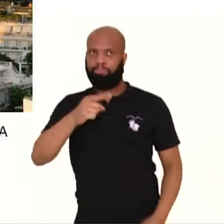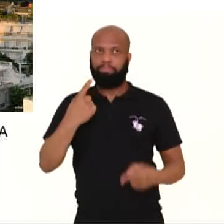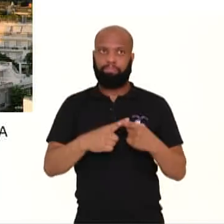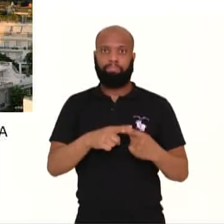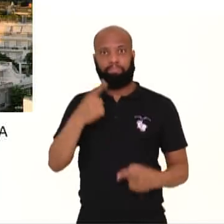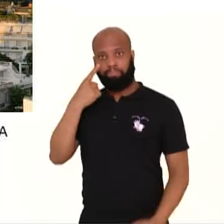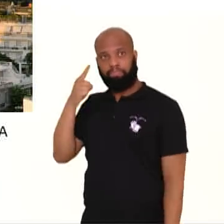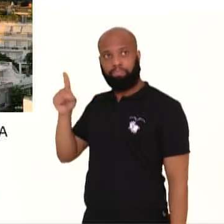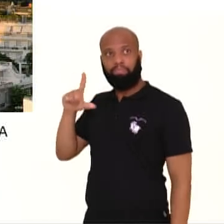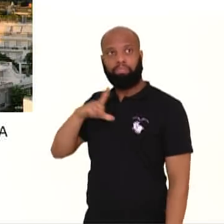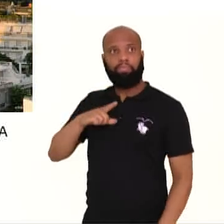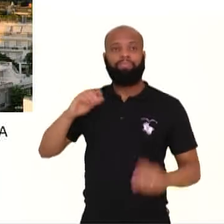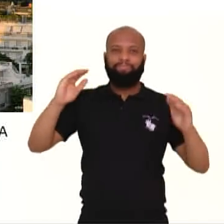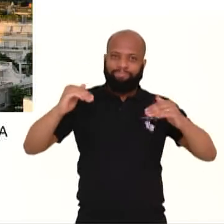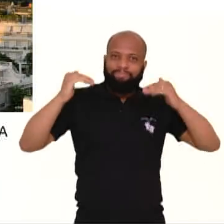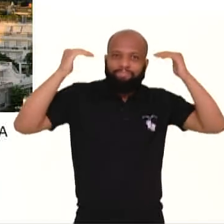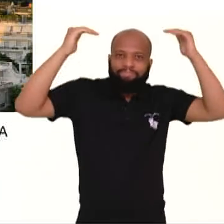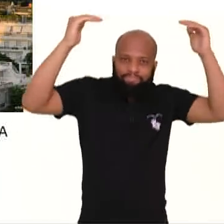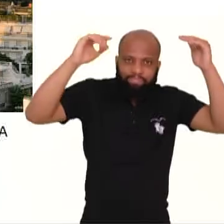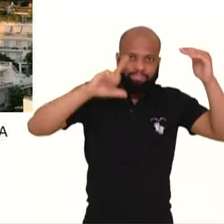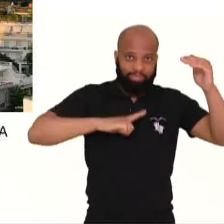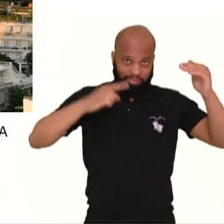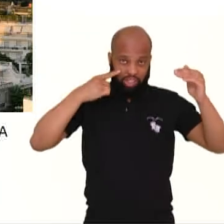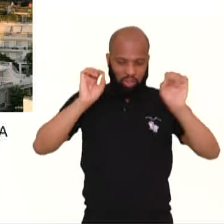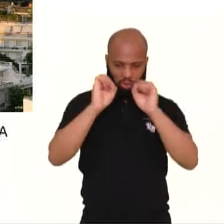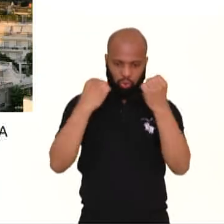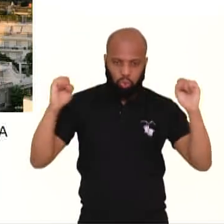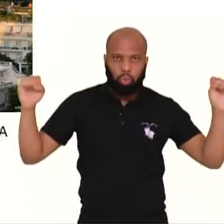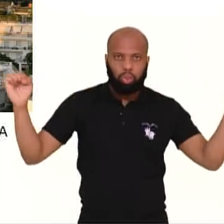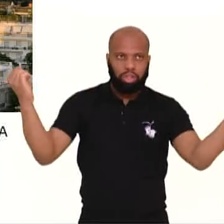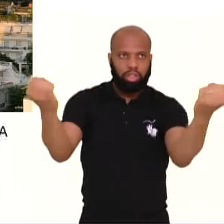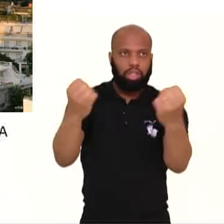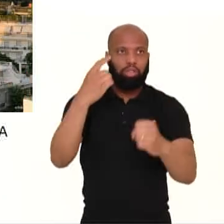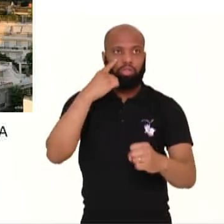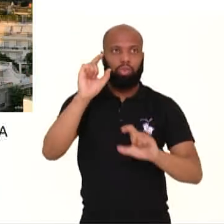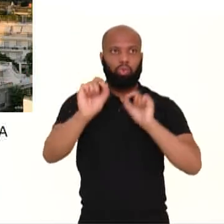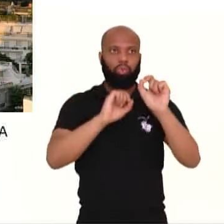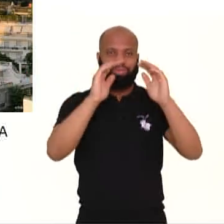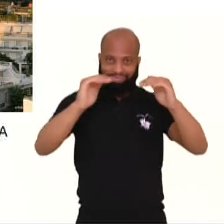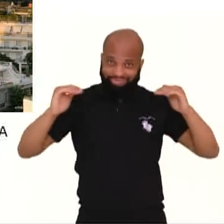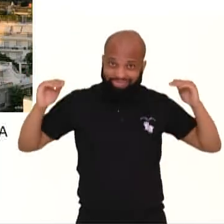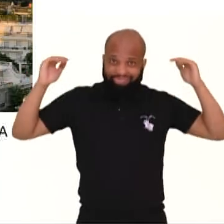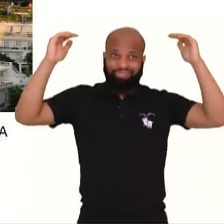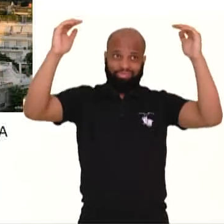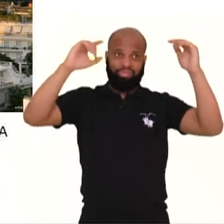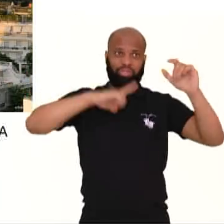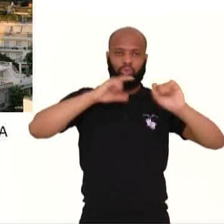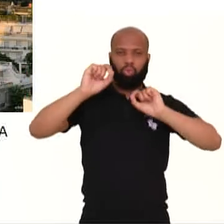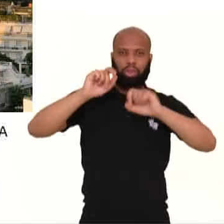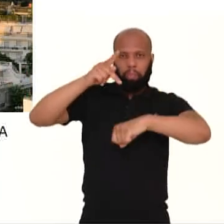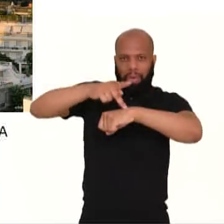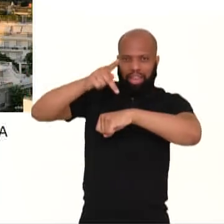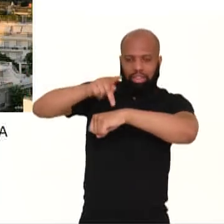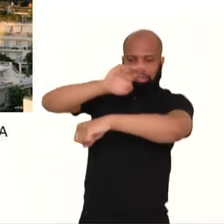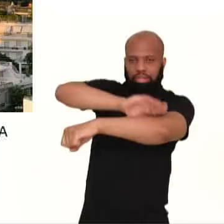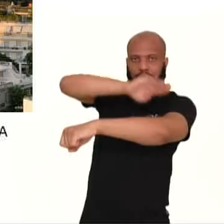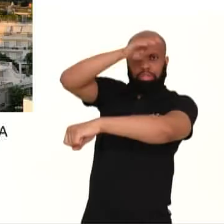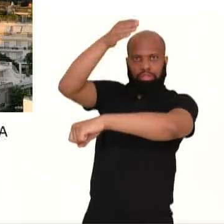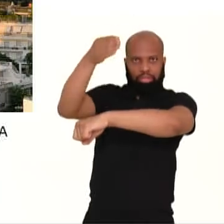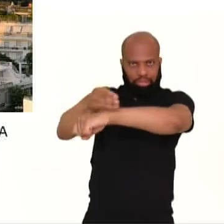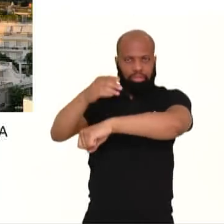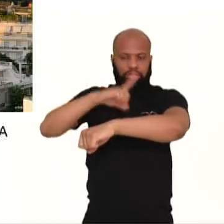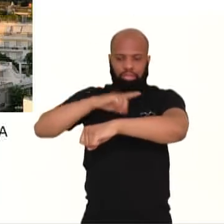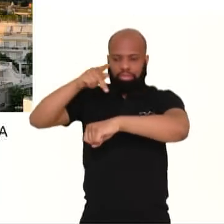o que você tem lá no alto. A Acrópole, então, você observa nitidamente que é um pedaço de rocha, né? Você tem uma